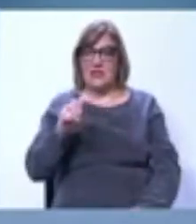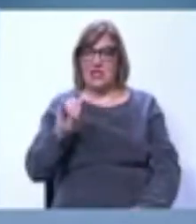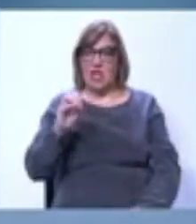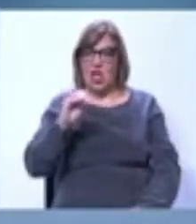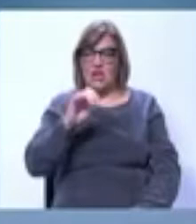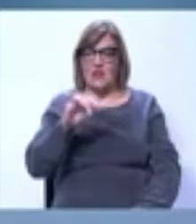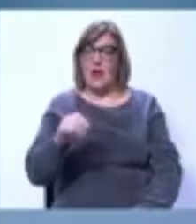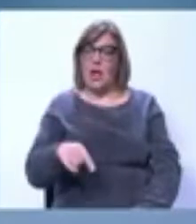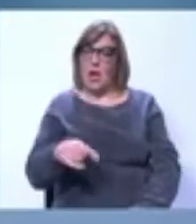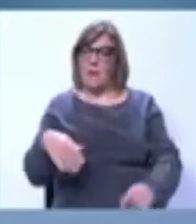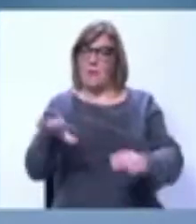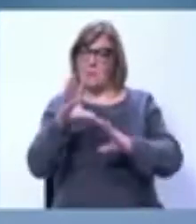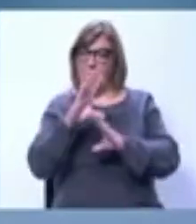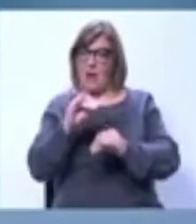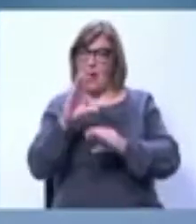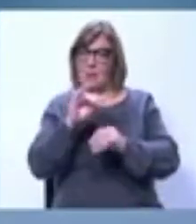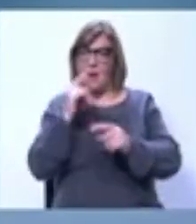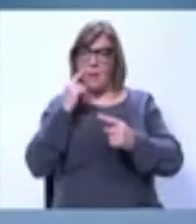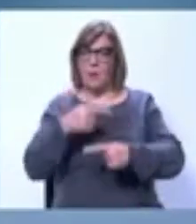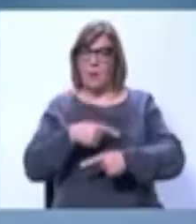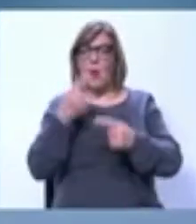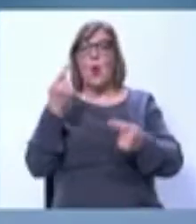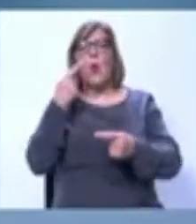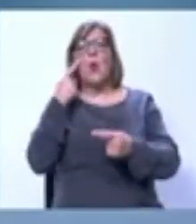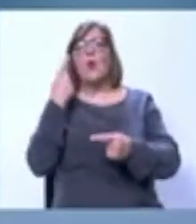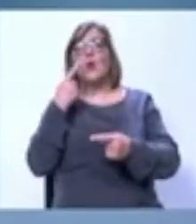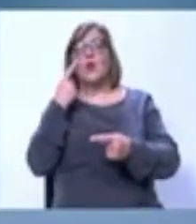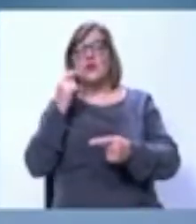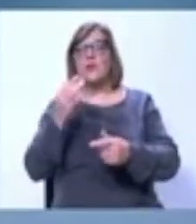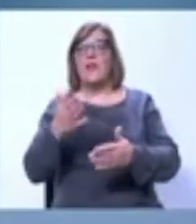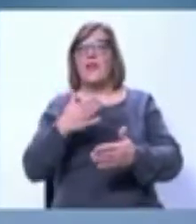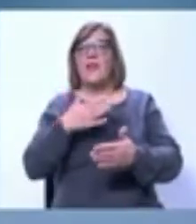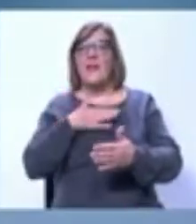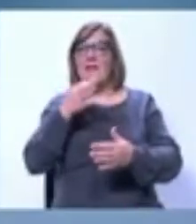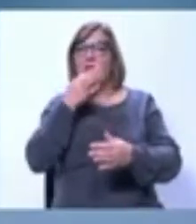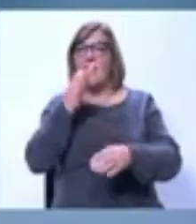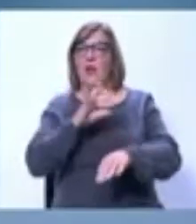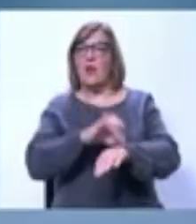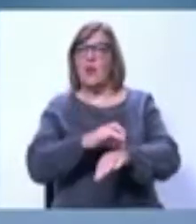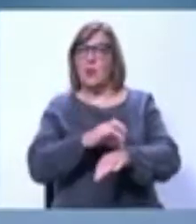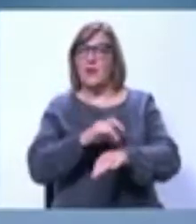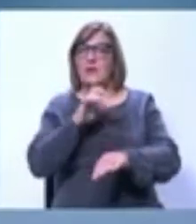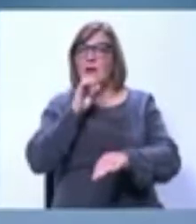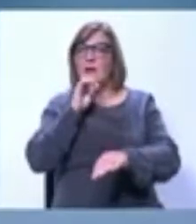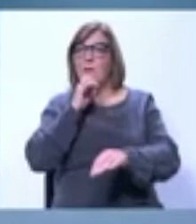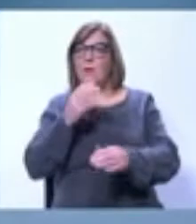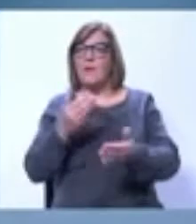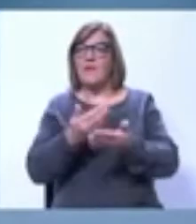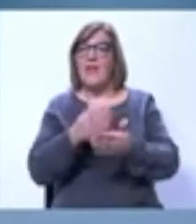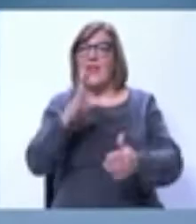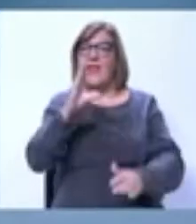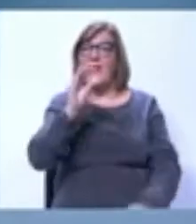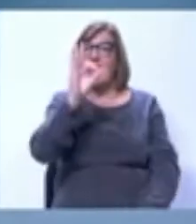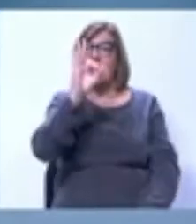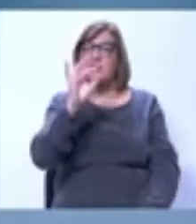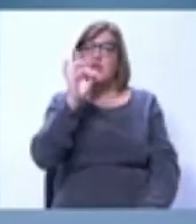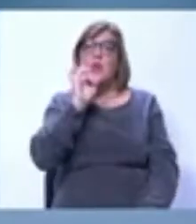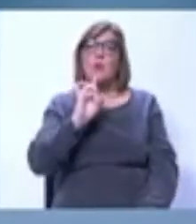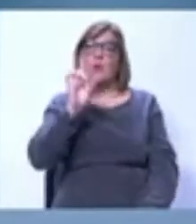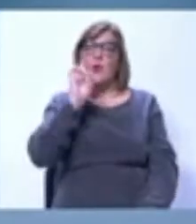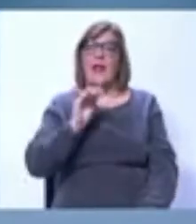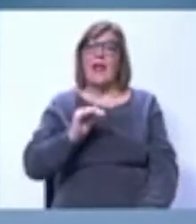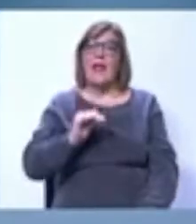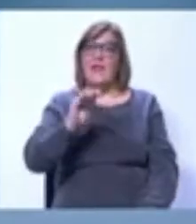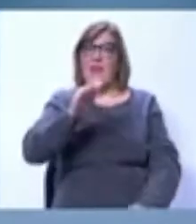começa a haver mais divulgação e mais conhecimento estamos a falar de uma doença que poderá afetar mais de 10 por cento das mulheres